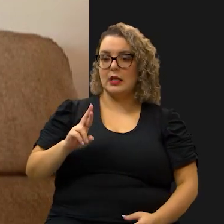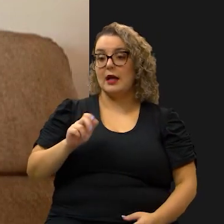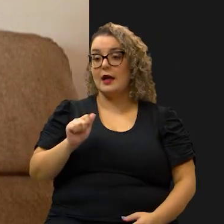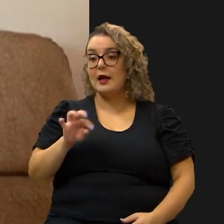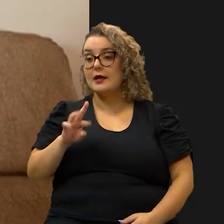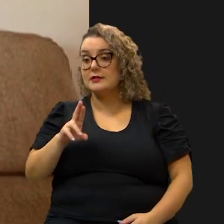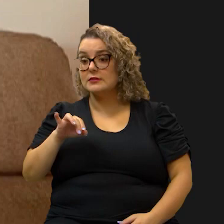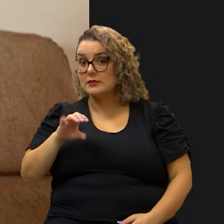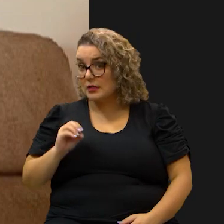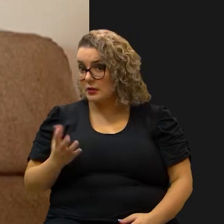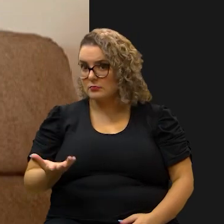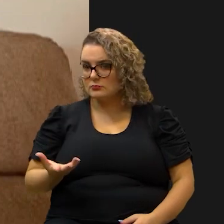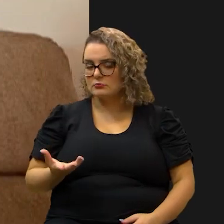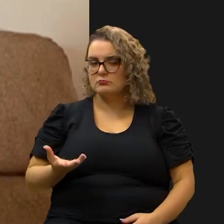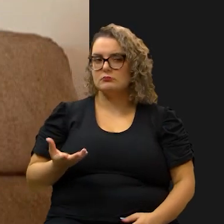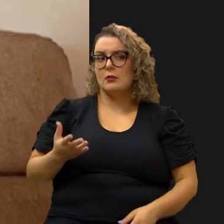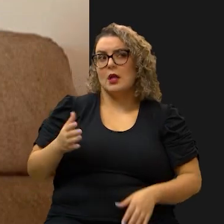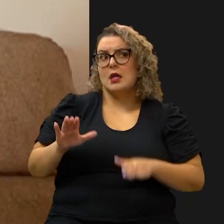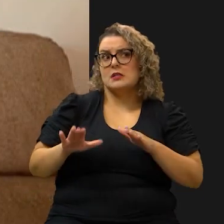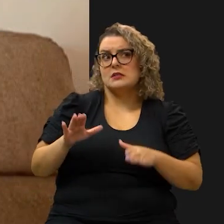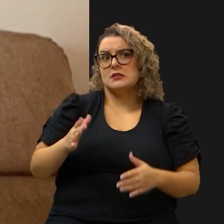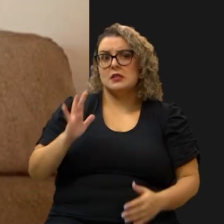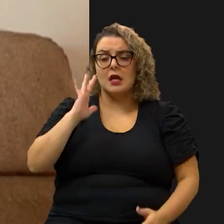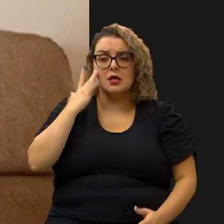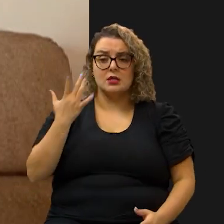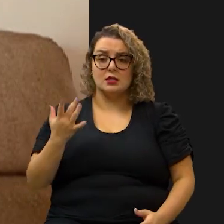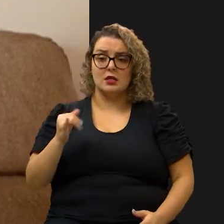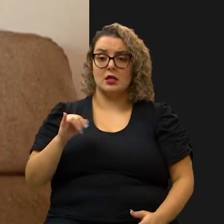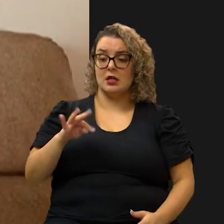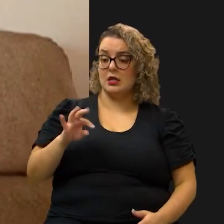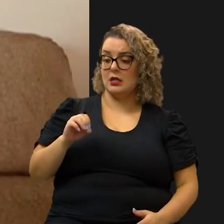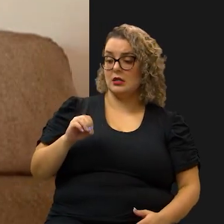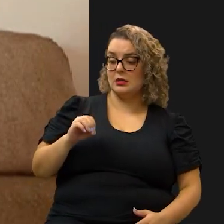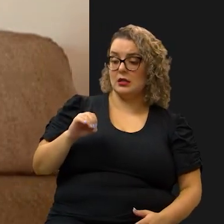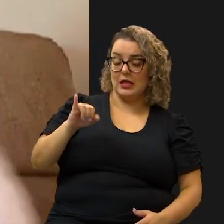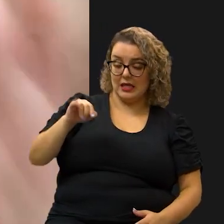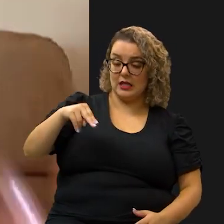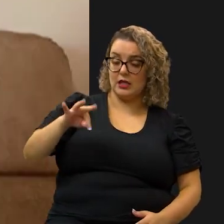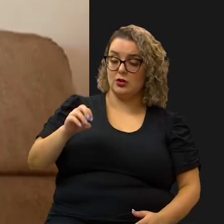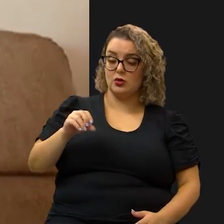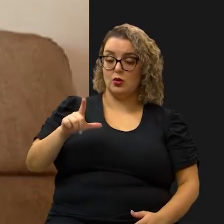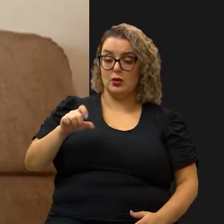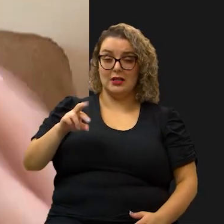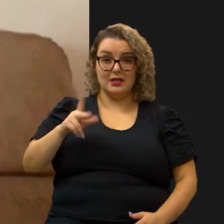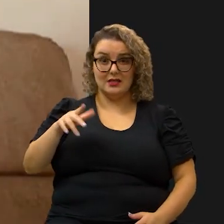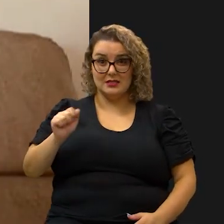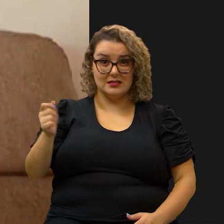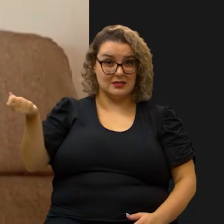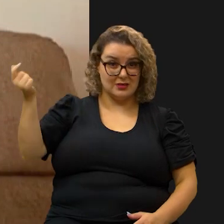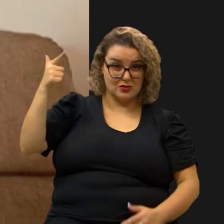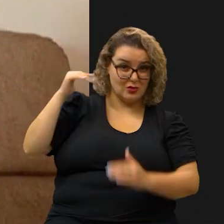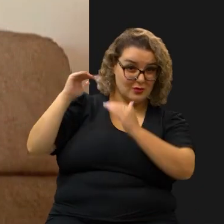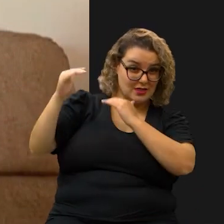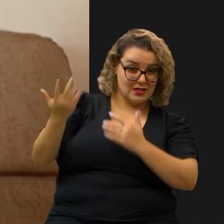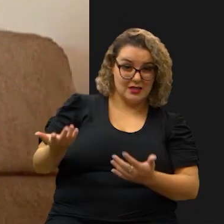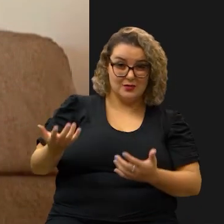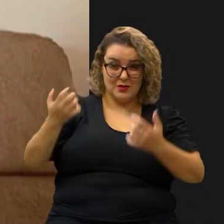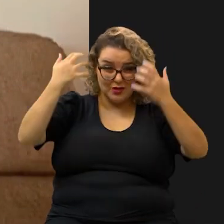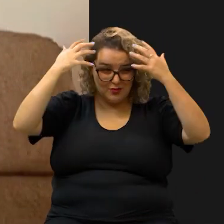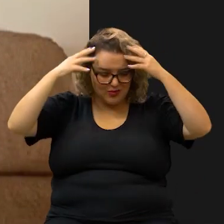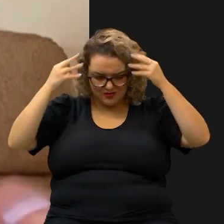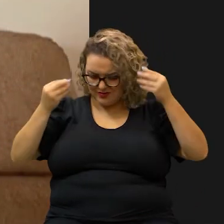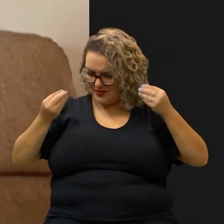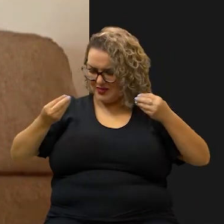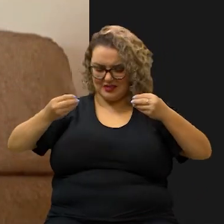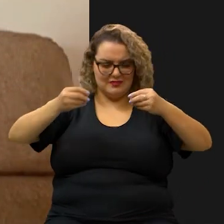nem que seja para rastreio, porque às vezes, muitas vezes não é, você acha que pode ter alguma intolerância ao sol, uma queda de cabelo, e